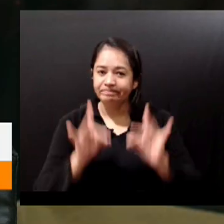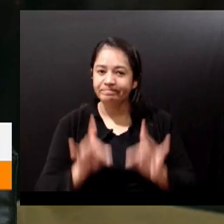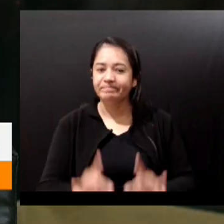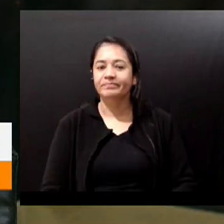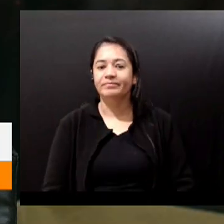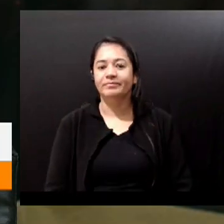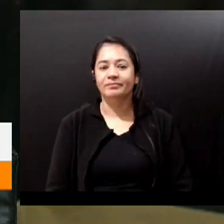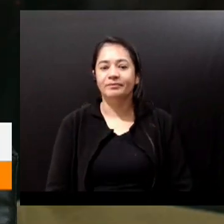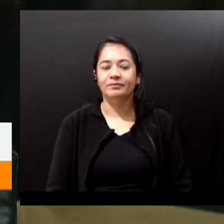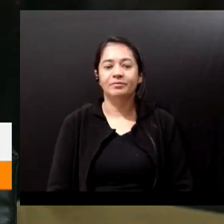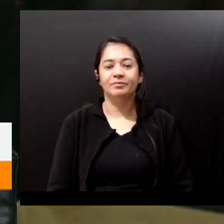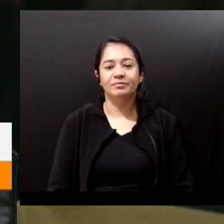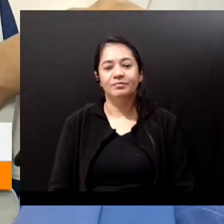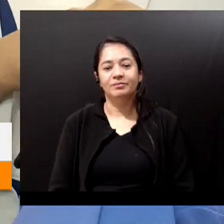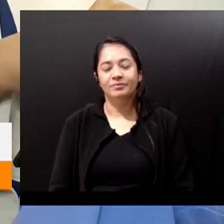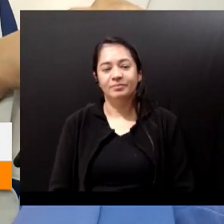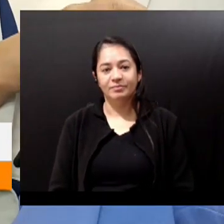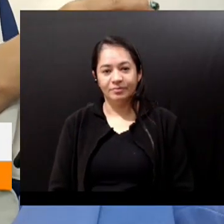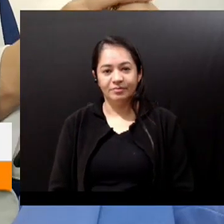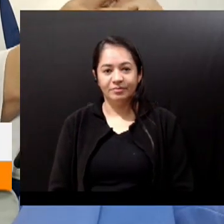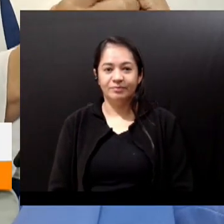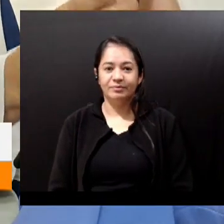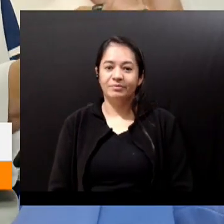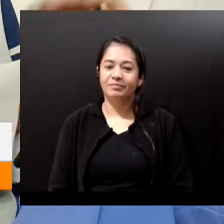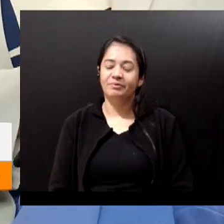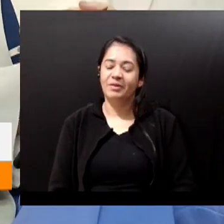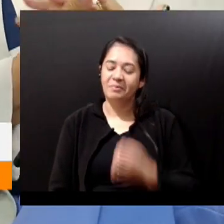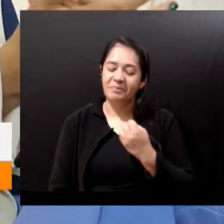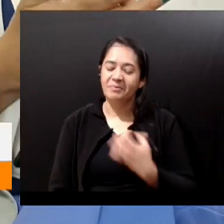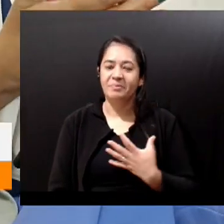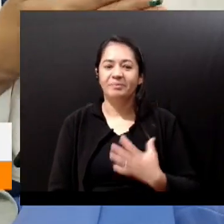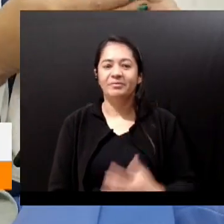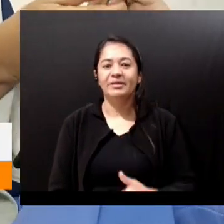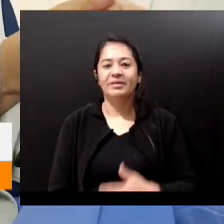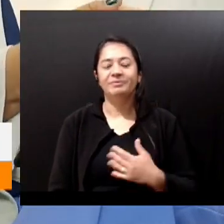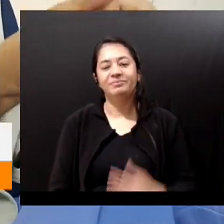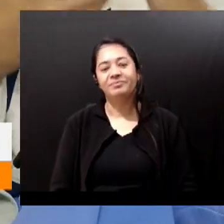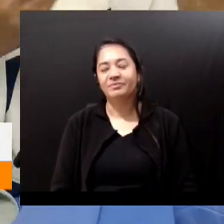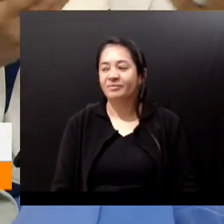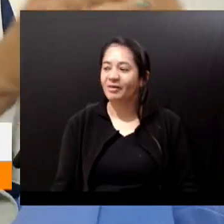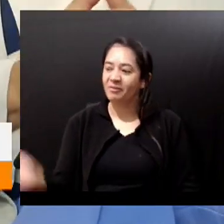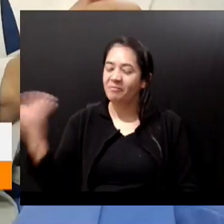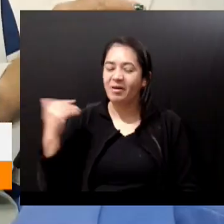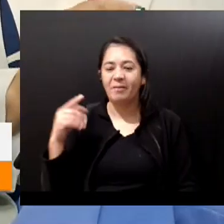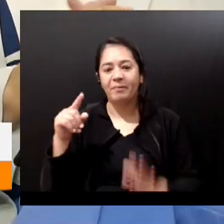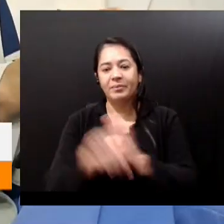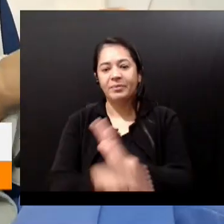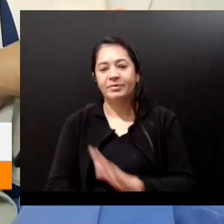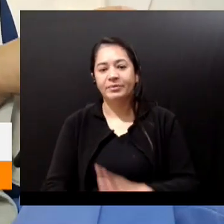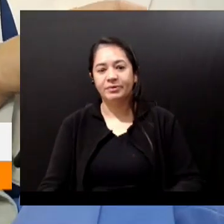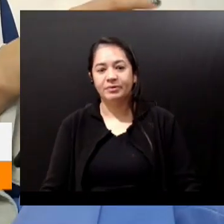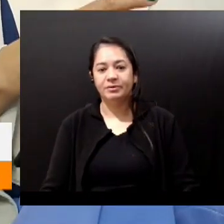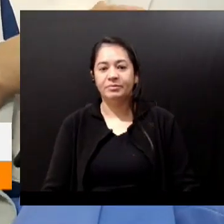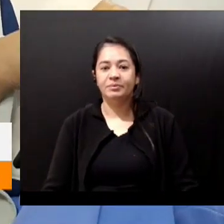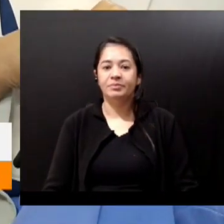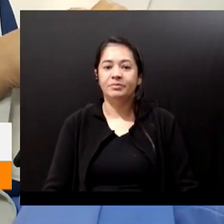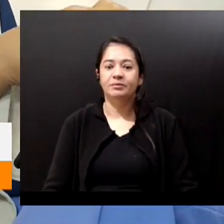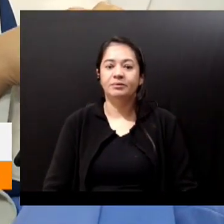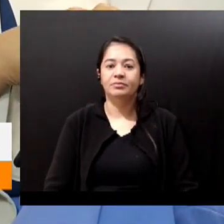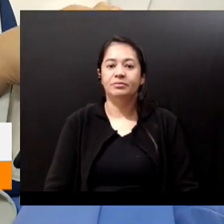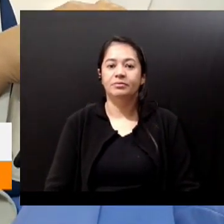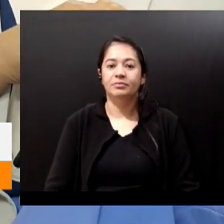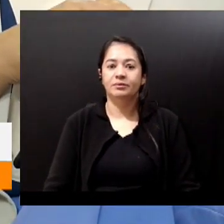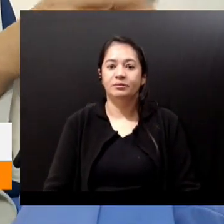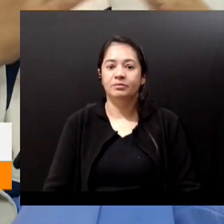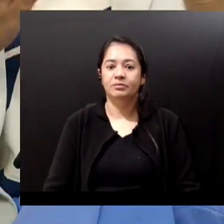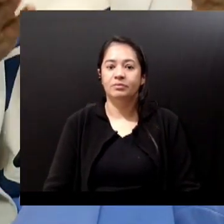dia a Muito, dia, muito, né? É Exato. muito bom. Que bate-papo legal. Pode mandar mais, produção? 8h58, produção tá avisando que a gente vai até 15, é isso?